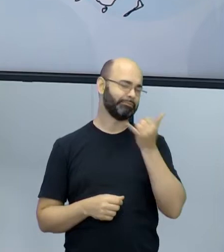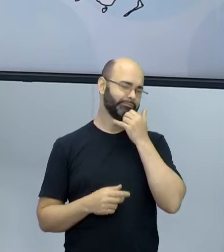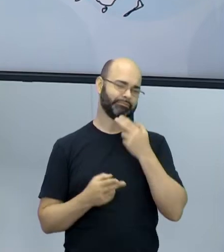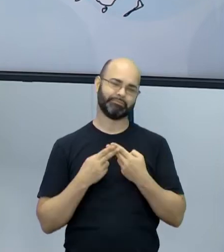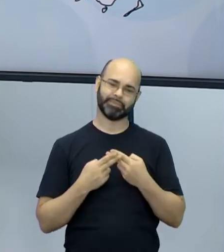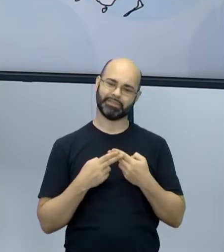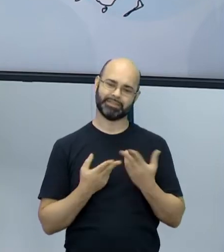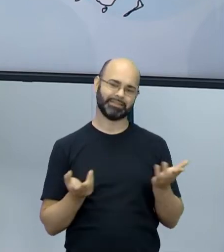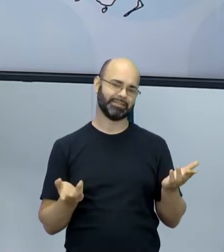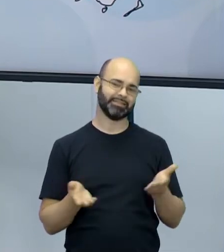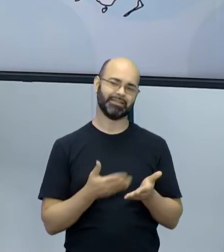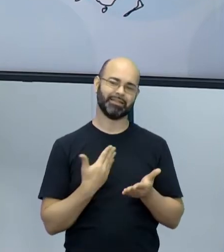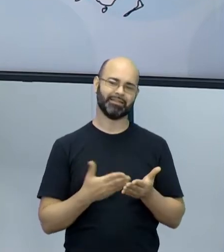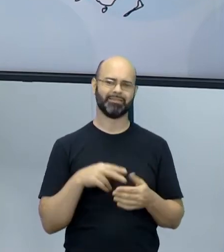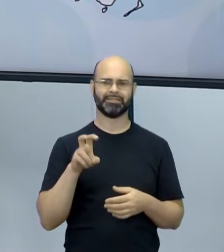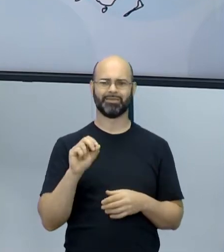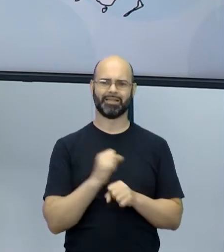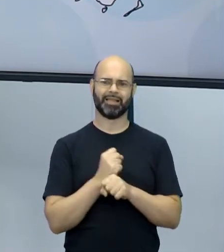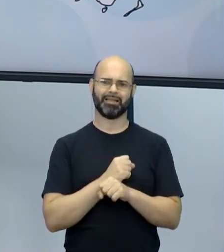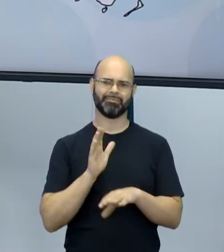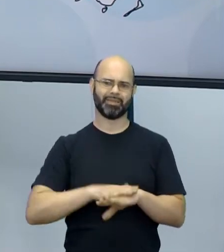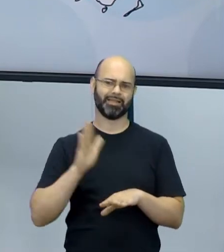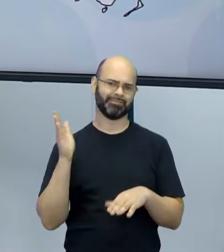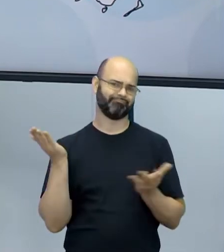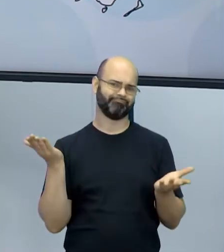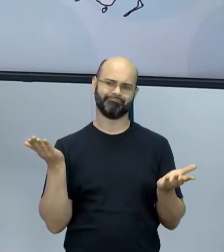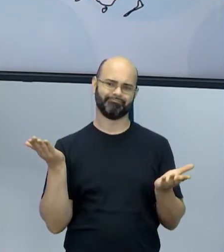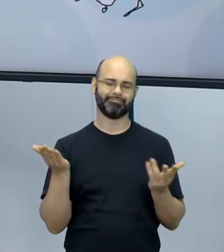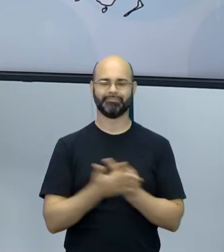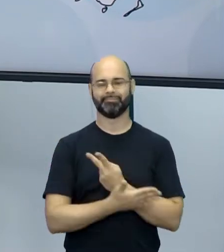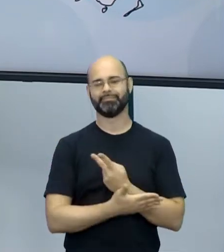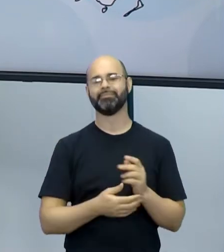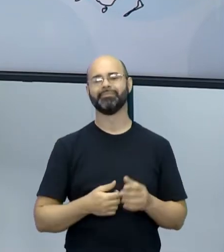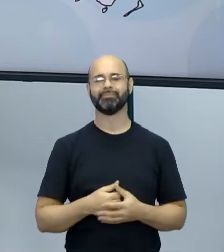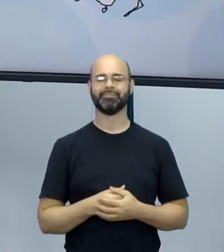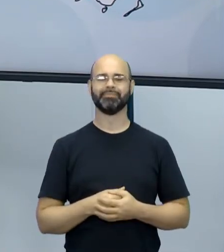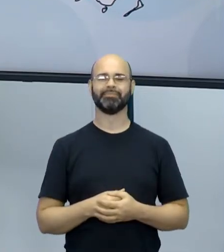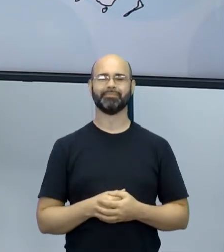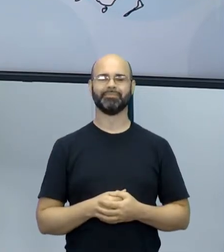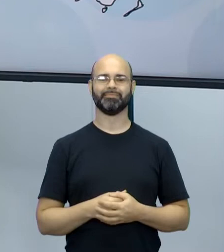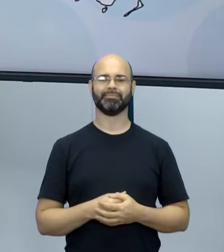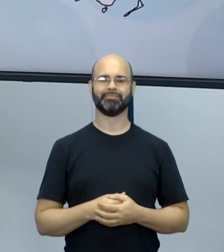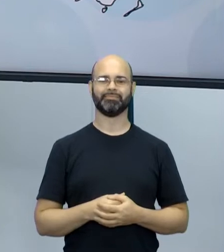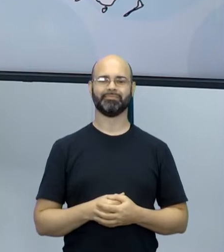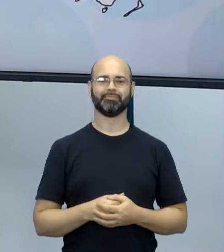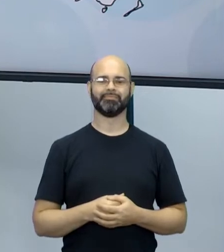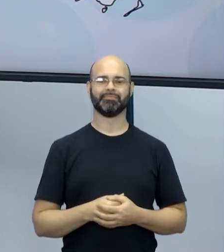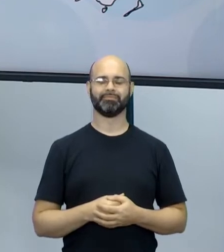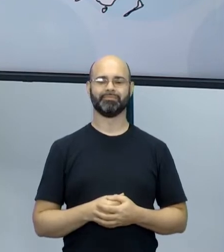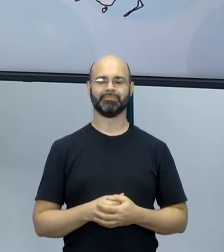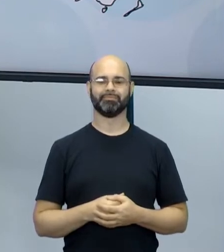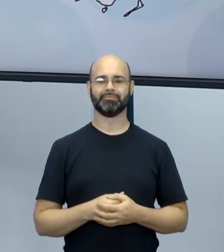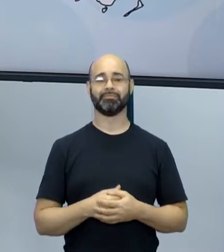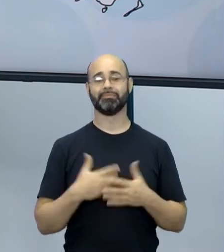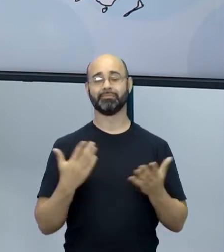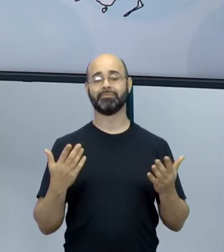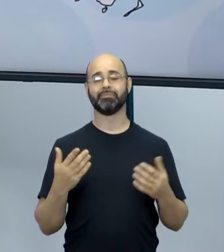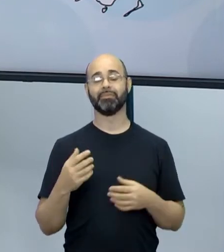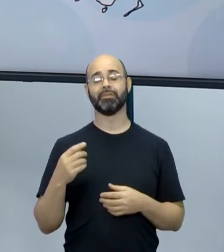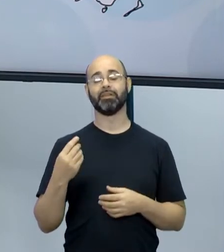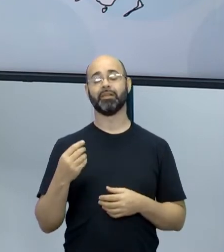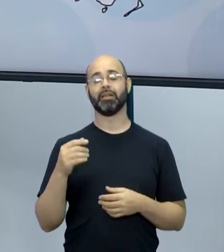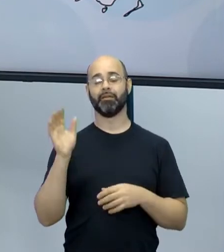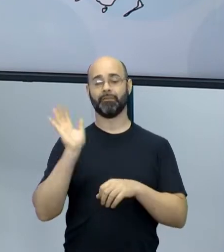acontece. Mas, assim, o livro tem mais de 50 anos, então, né? Acontece. Então, o que é interessante? Um filme que retrata as últimas horas de